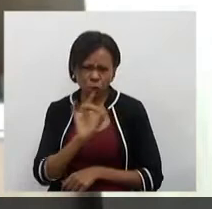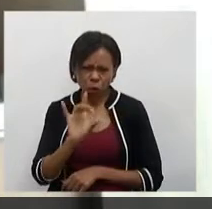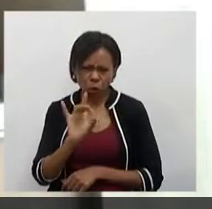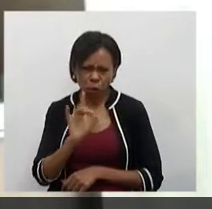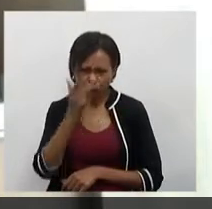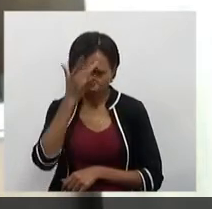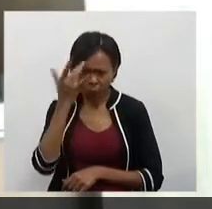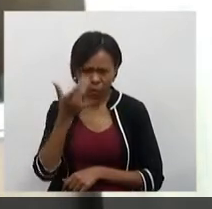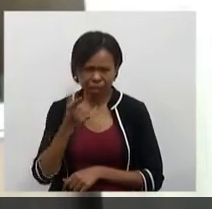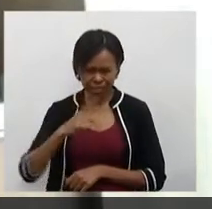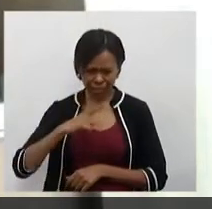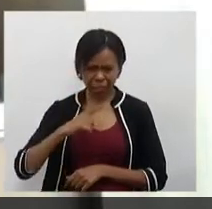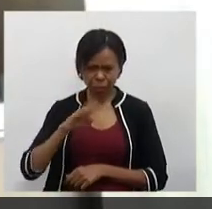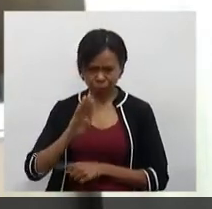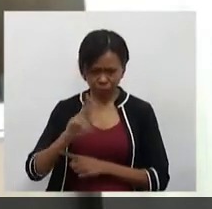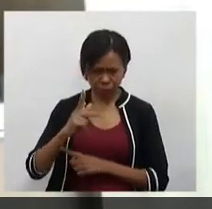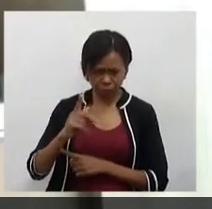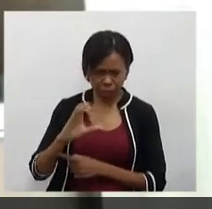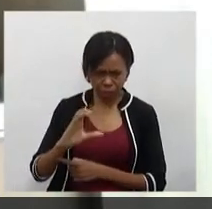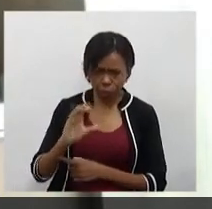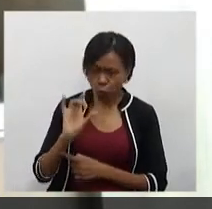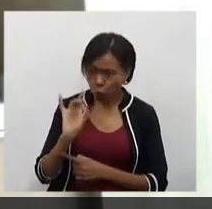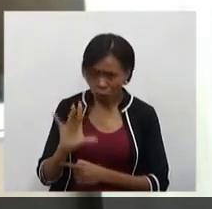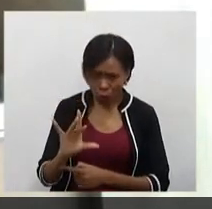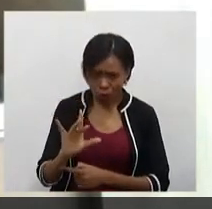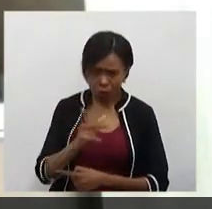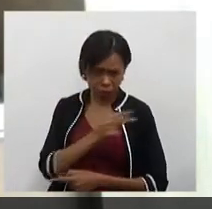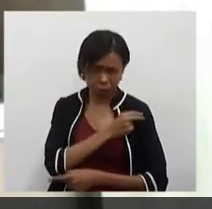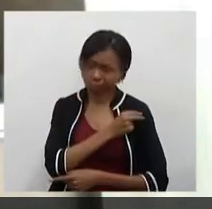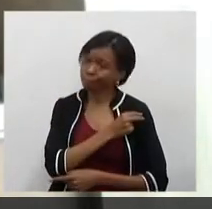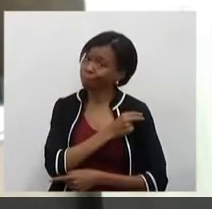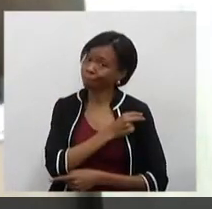não, que tem que ser revisto mesmo